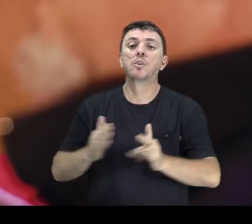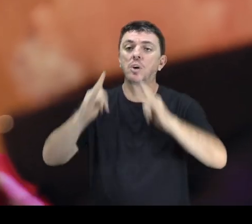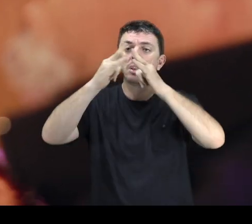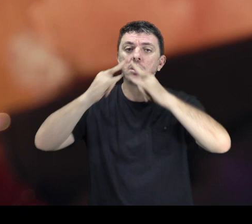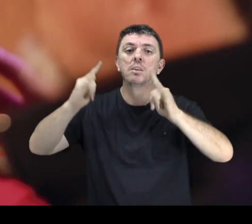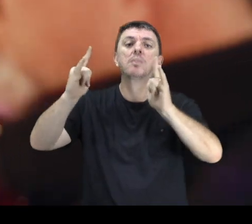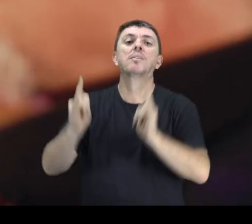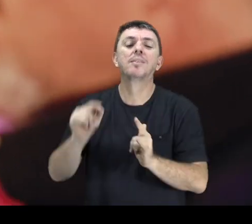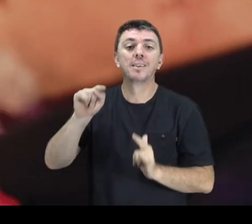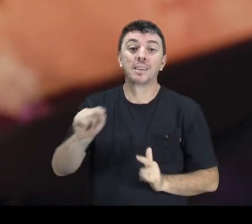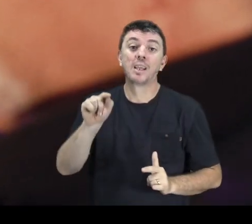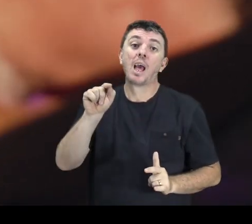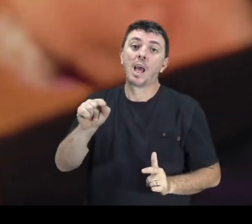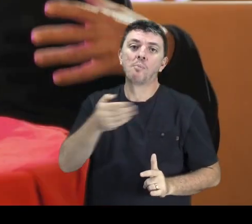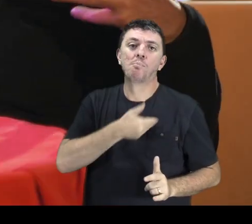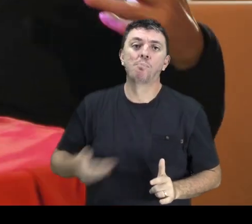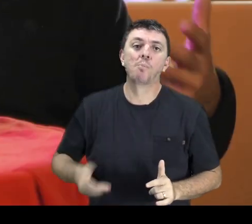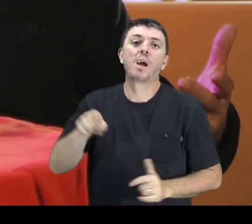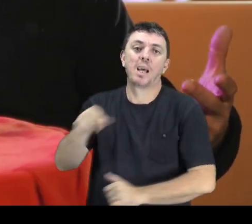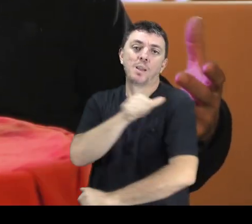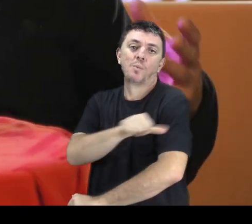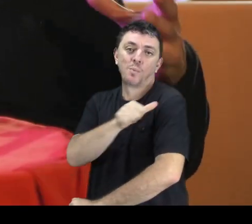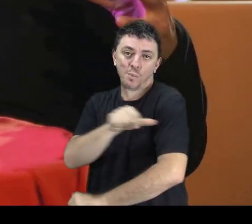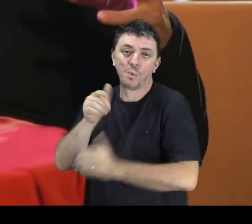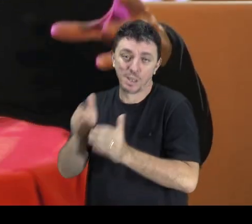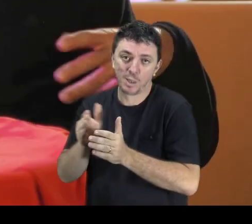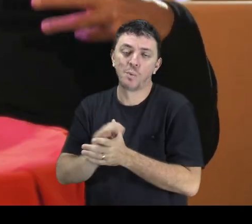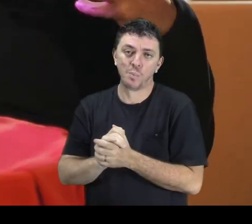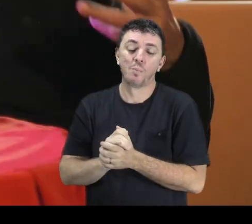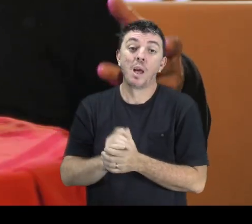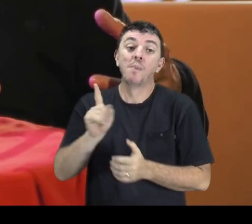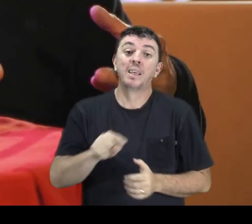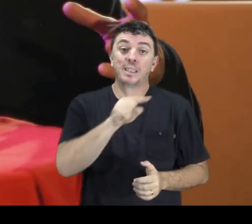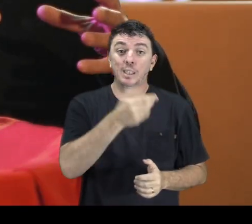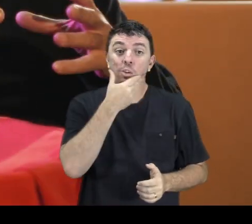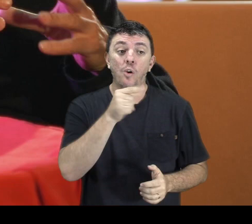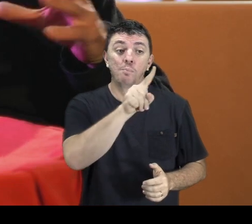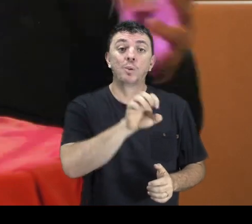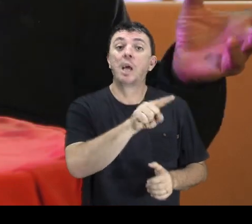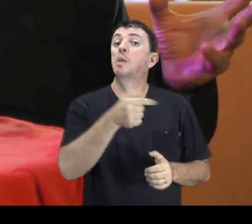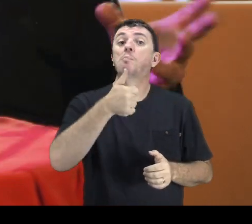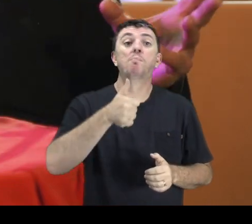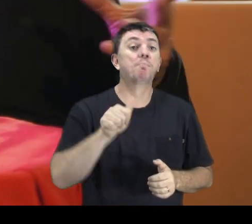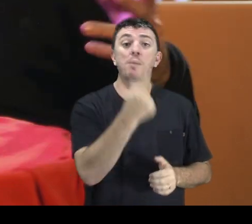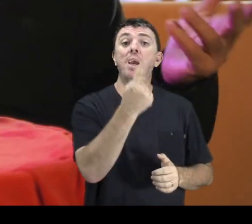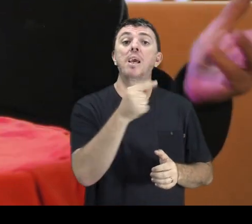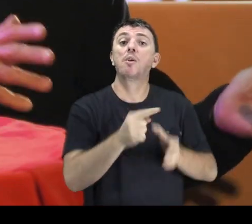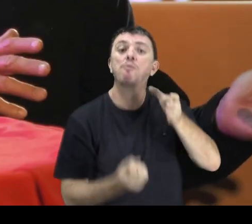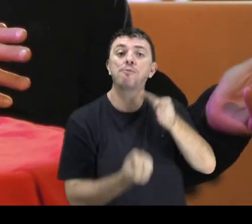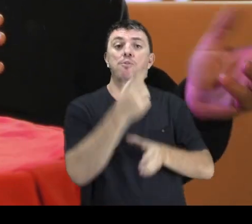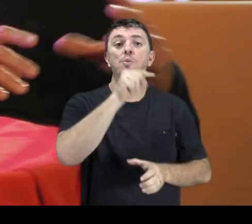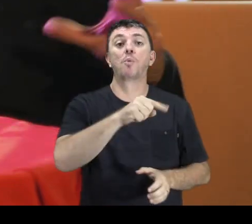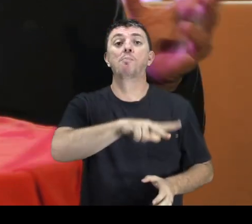privada e continua colocando gente no mercado. E esse movimento mudou a cara do circo no